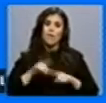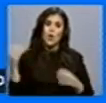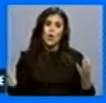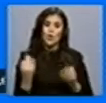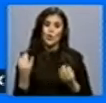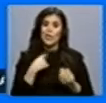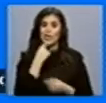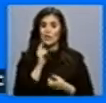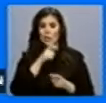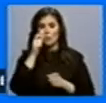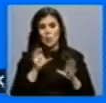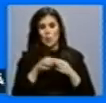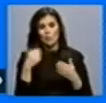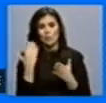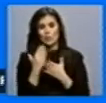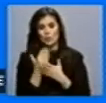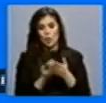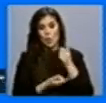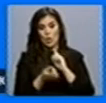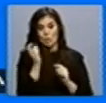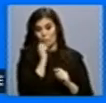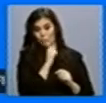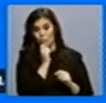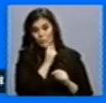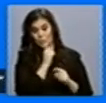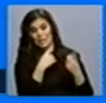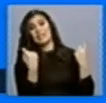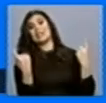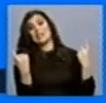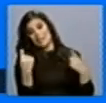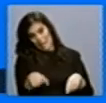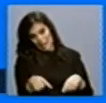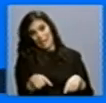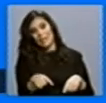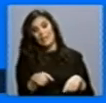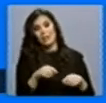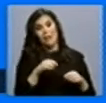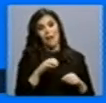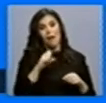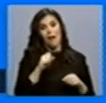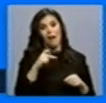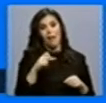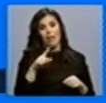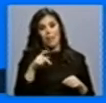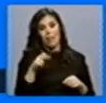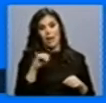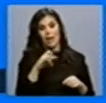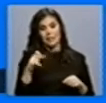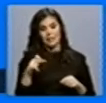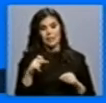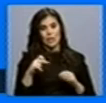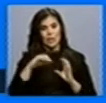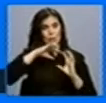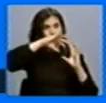dizem estes astrónomos é que, provavelmente, houve a passagem de uma galáxia anã pela Via Láctea no